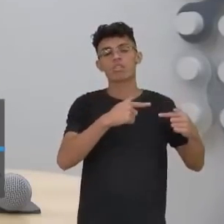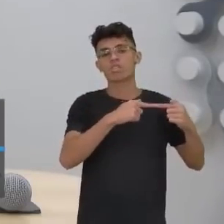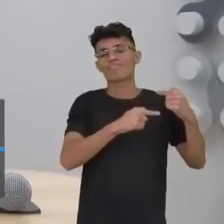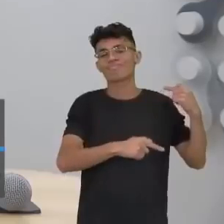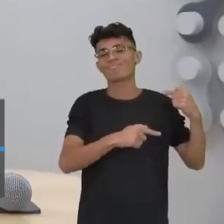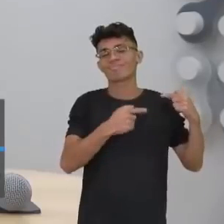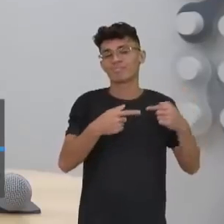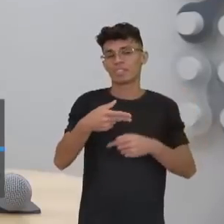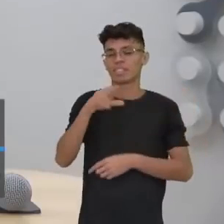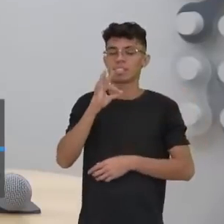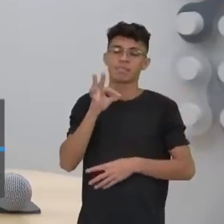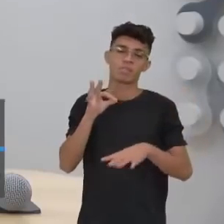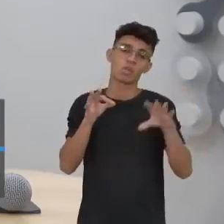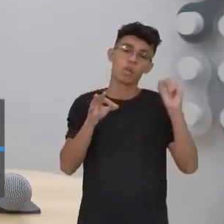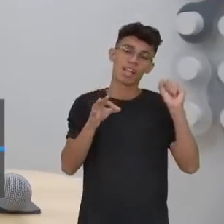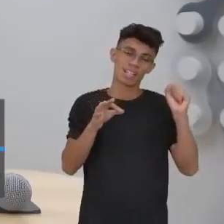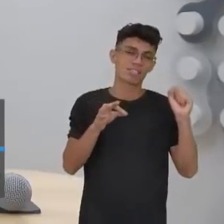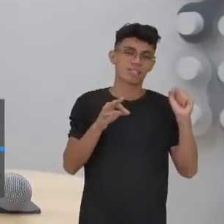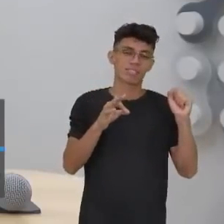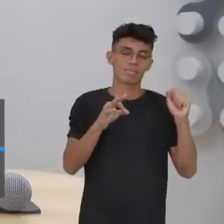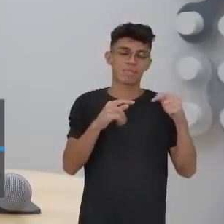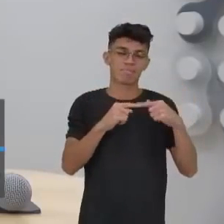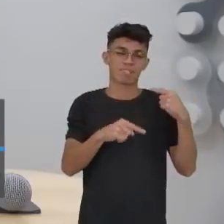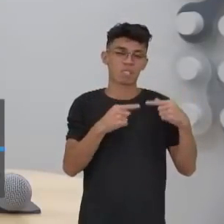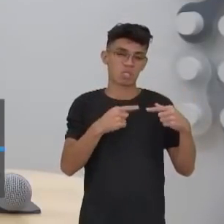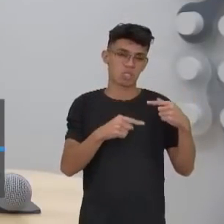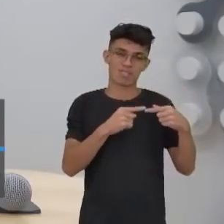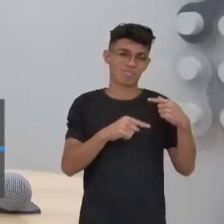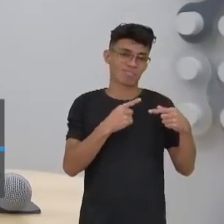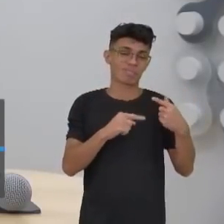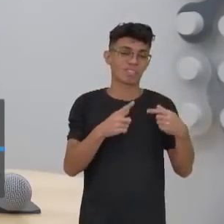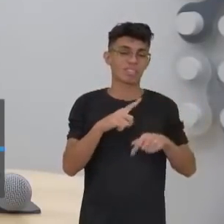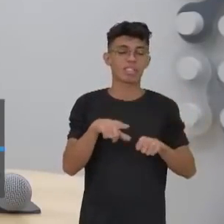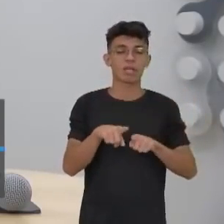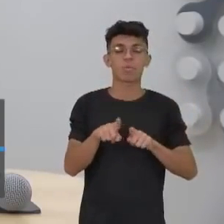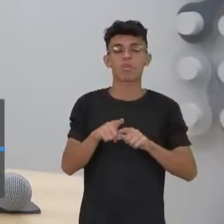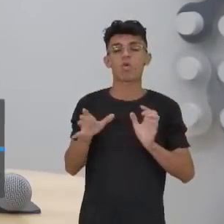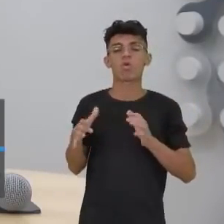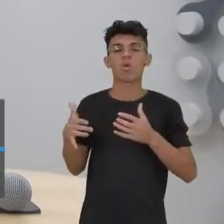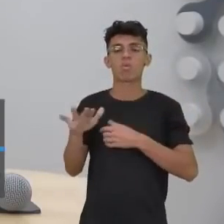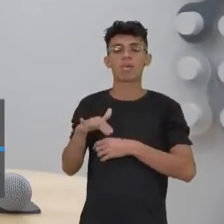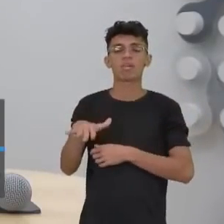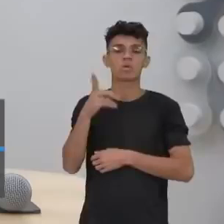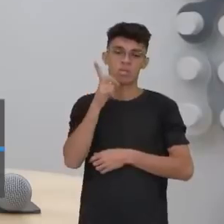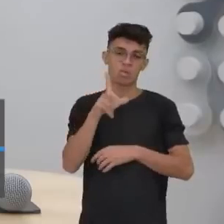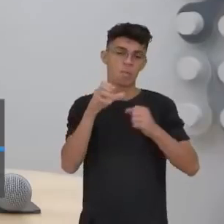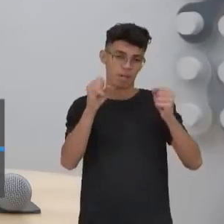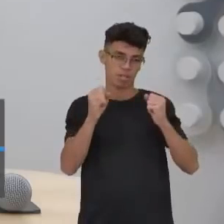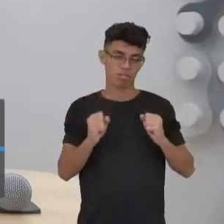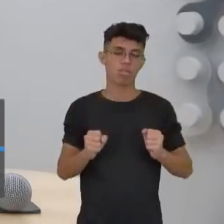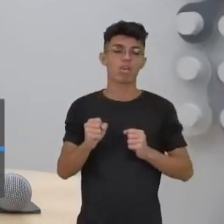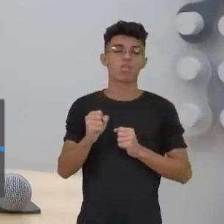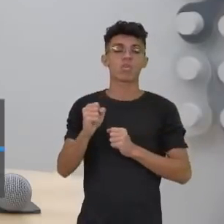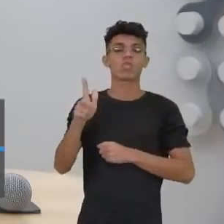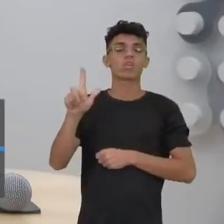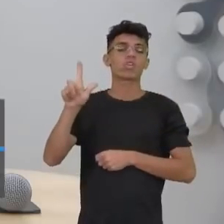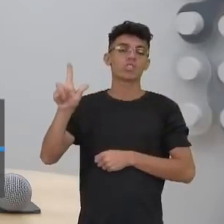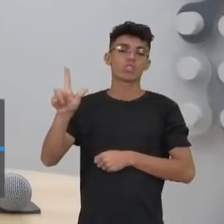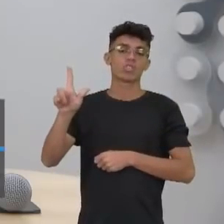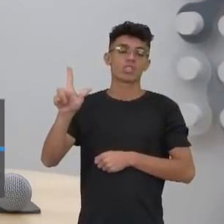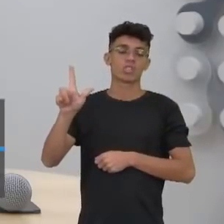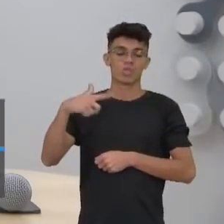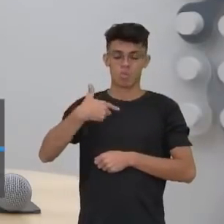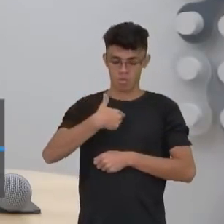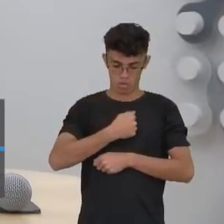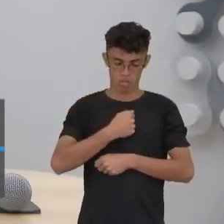café com leite e outros grupos ascendem ao poder. O Getúlio Vargas, membro das elites urbanas do